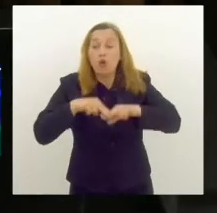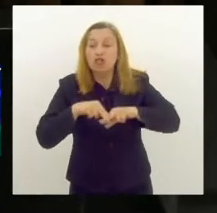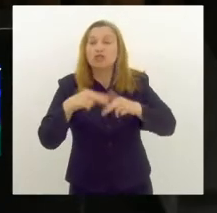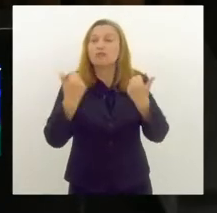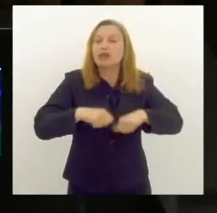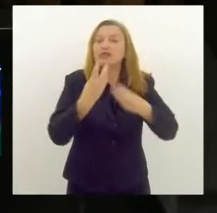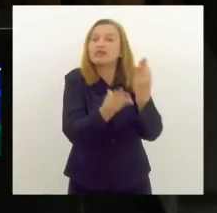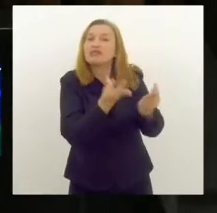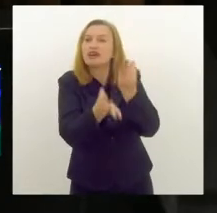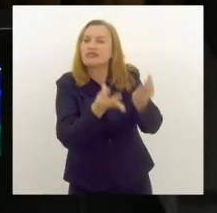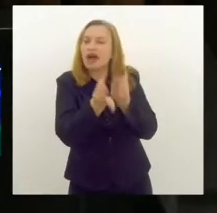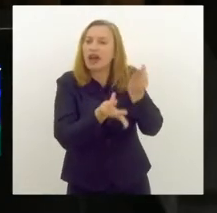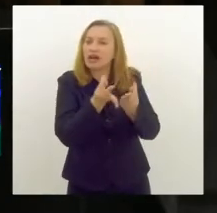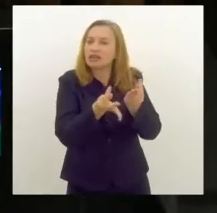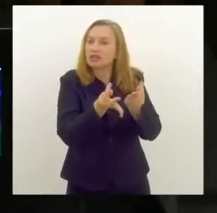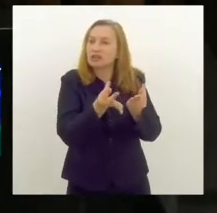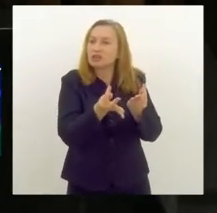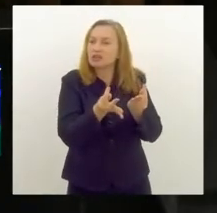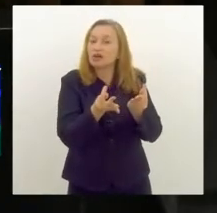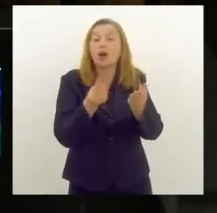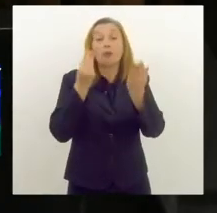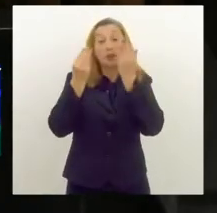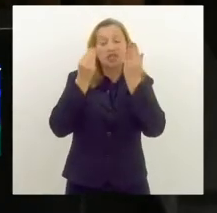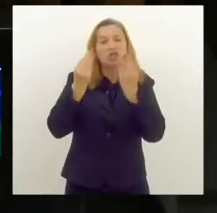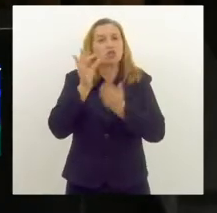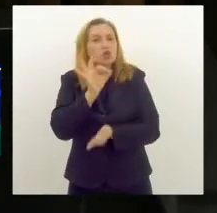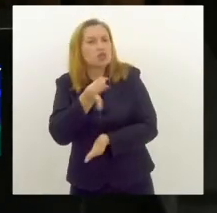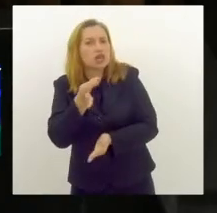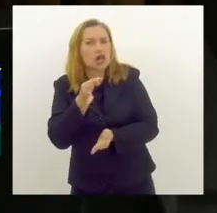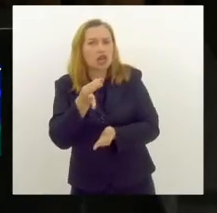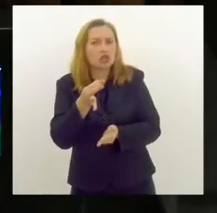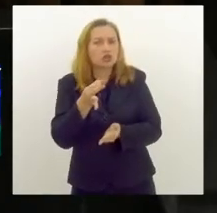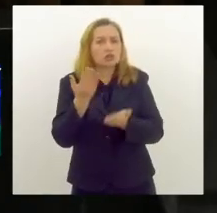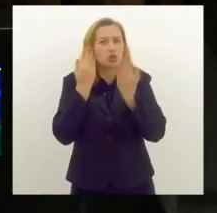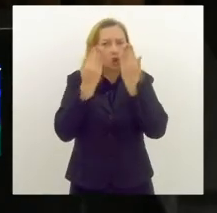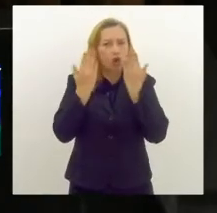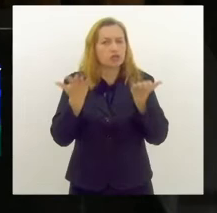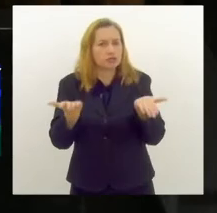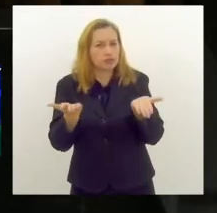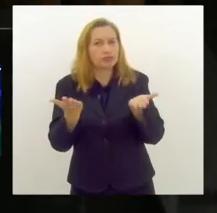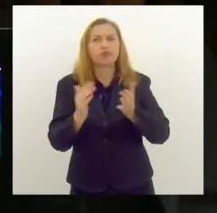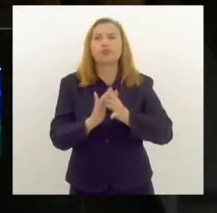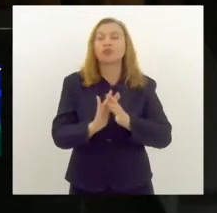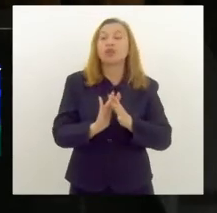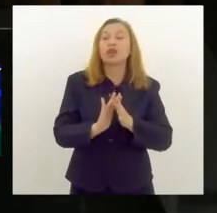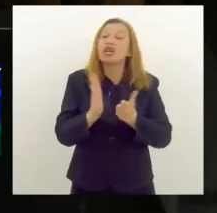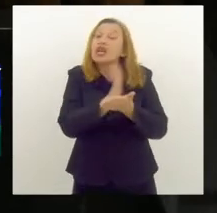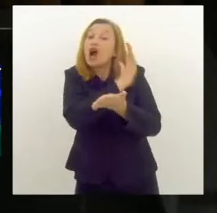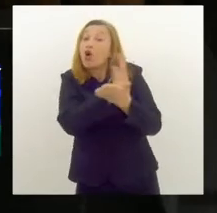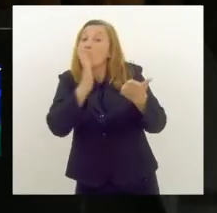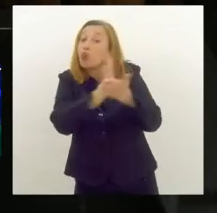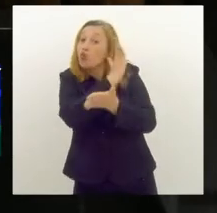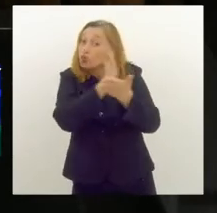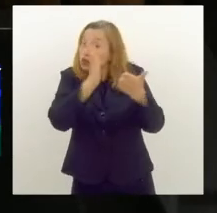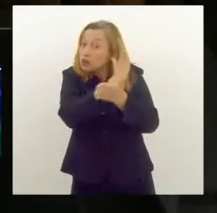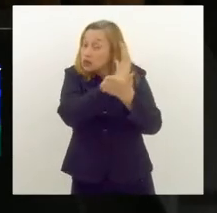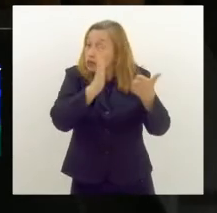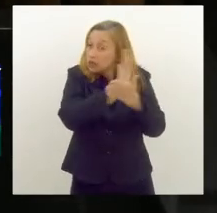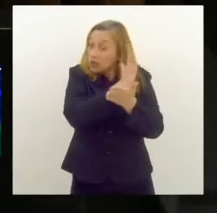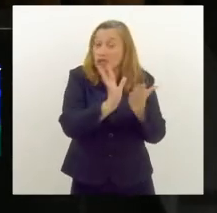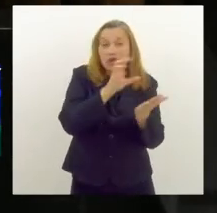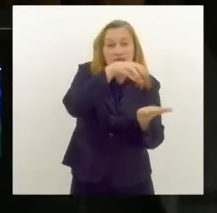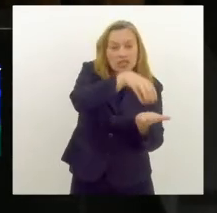ser tratada no aspecto psíquico, tudo certo, psíquico, psicológico. E alguns